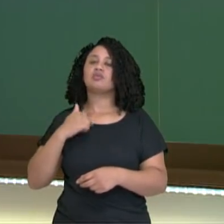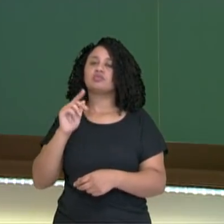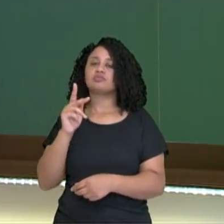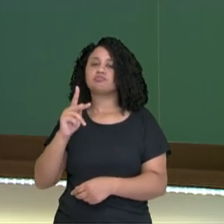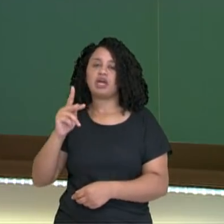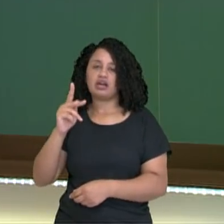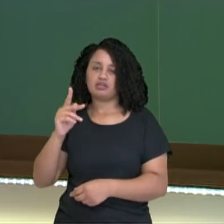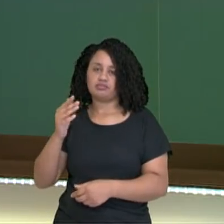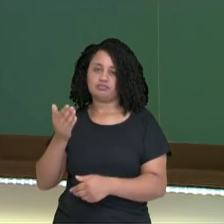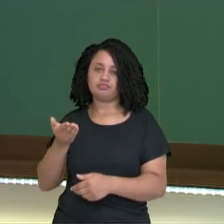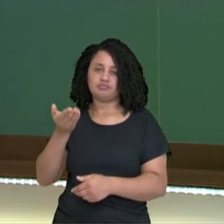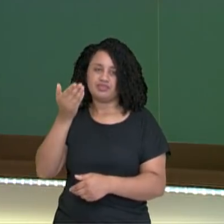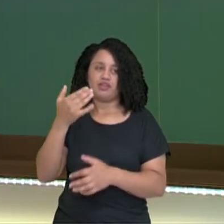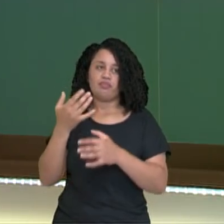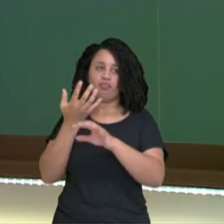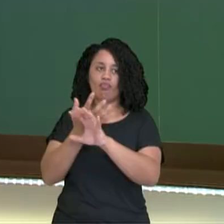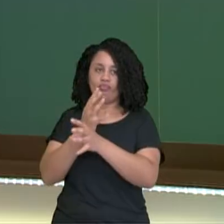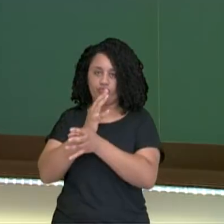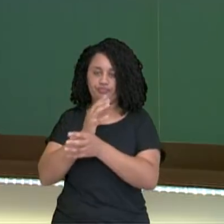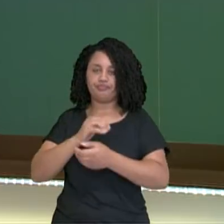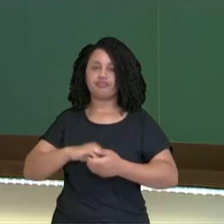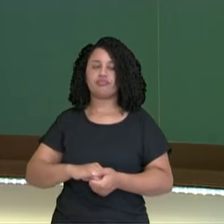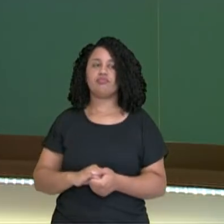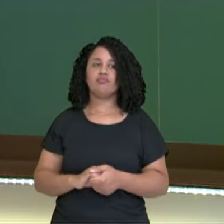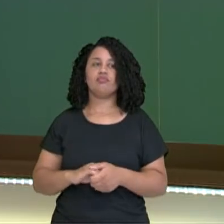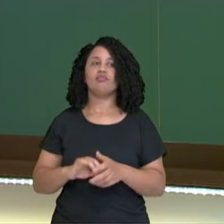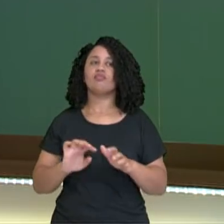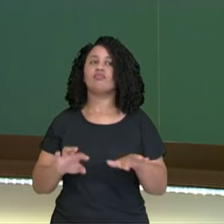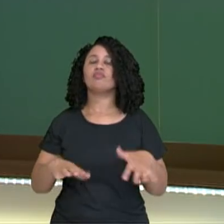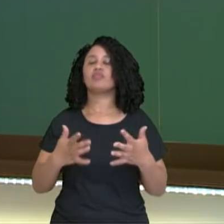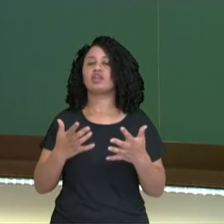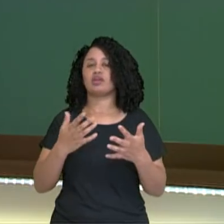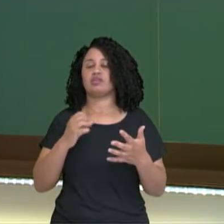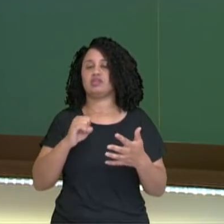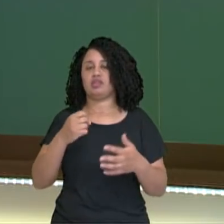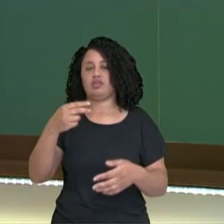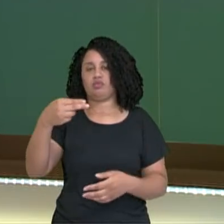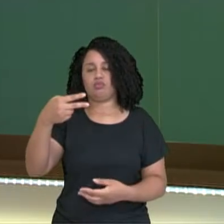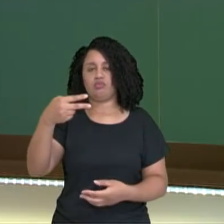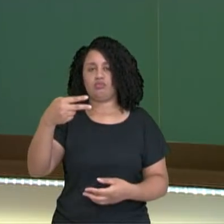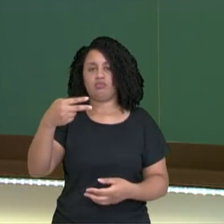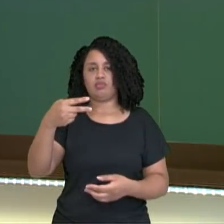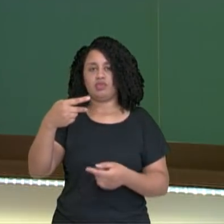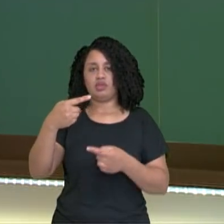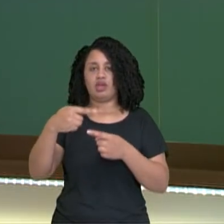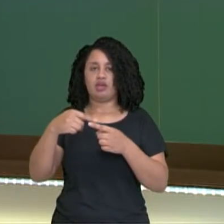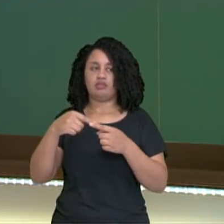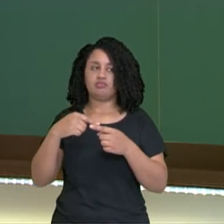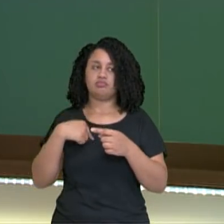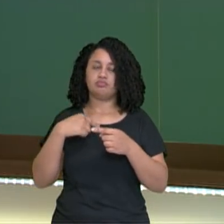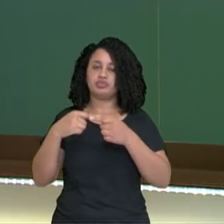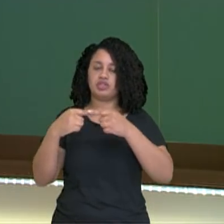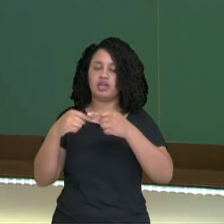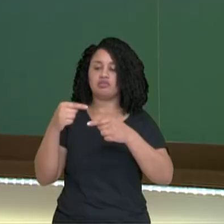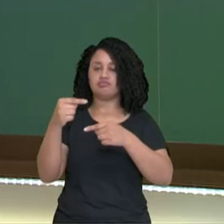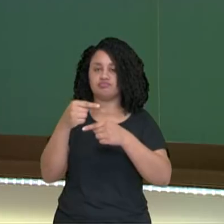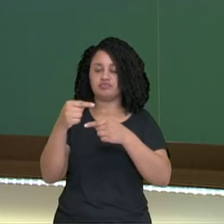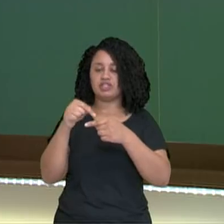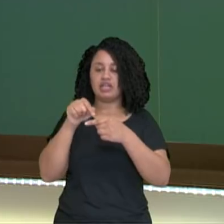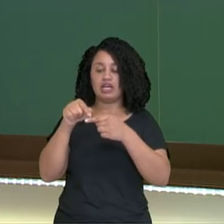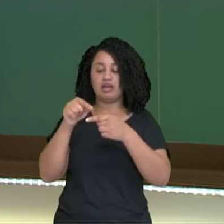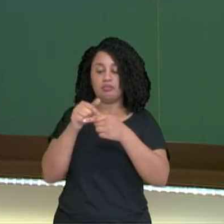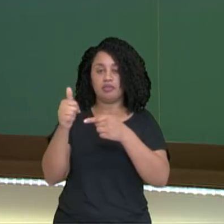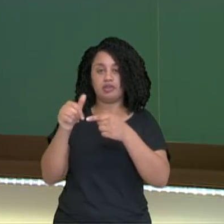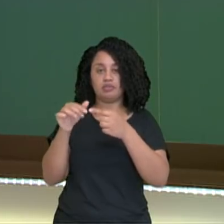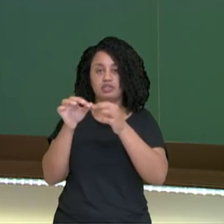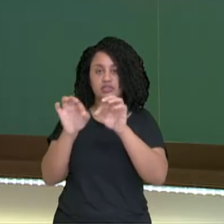p vazio. Então, veja, quando a gente tem uma dupla ligação, a primeira é sigma, ou seja, uma ligação